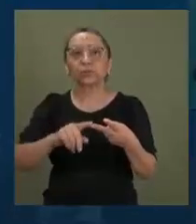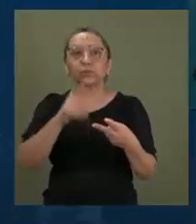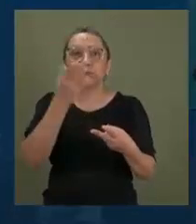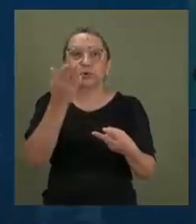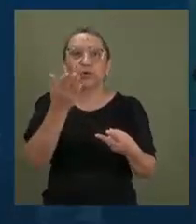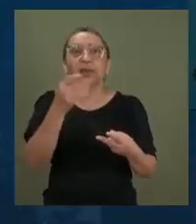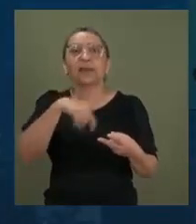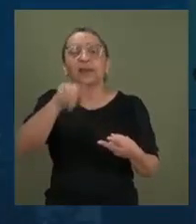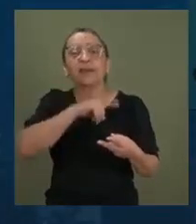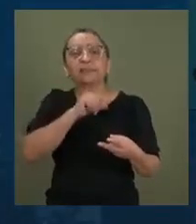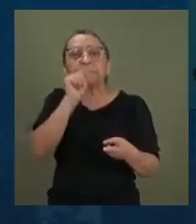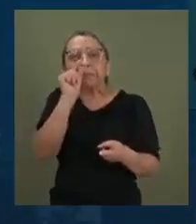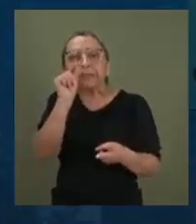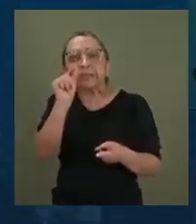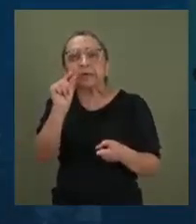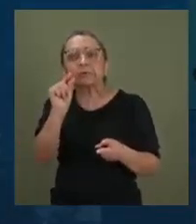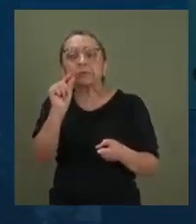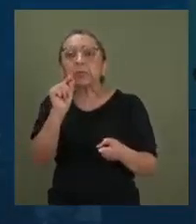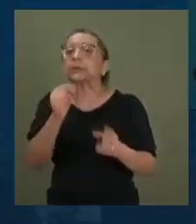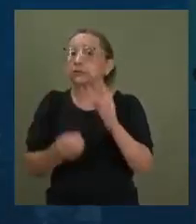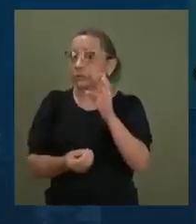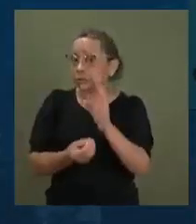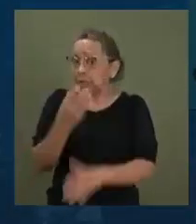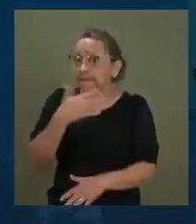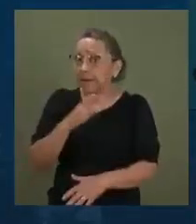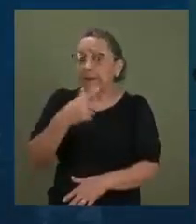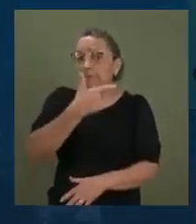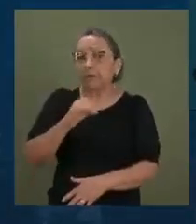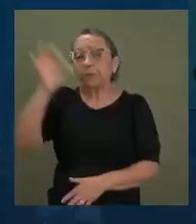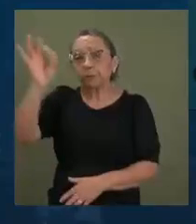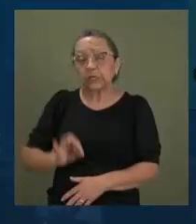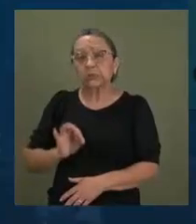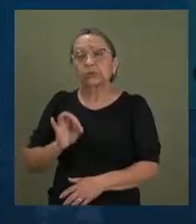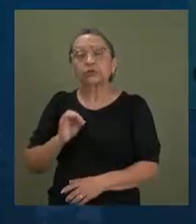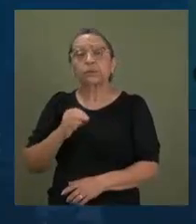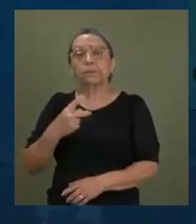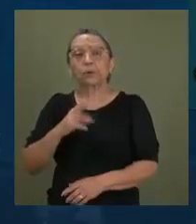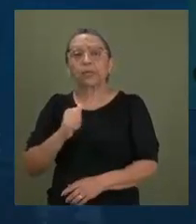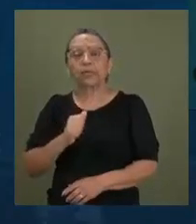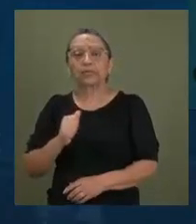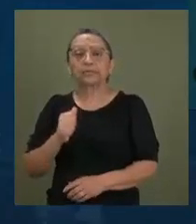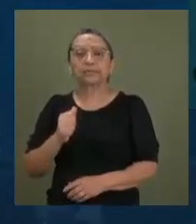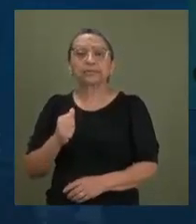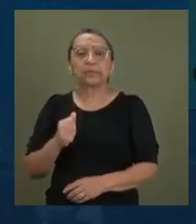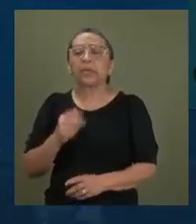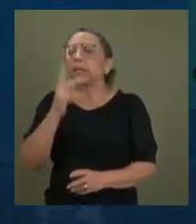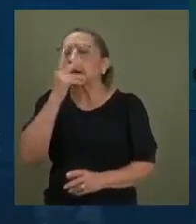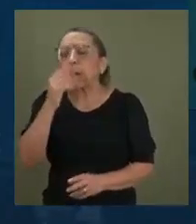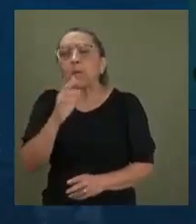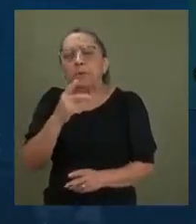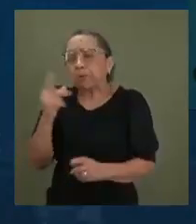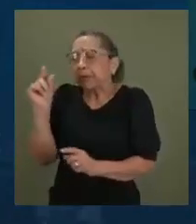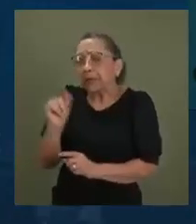sendo que esse frame chip gera mais ou menos 20% de proteínas anômalas S, que é como se fosse um prion,